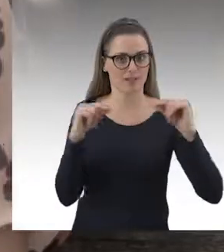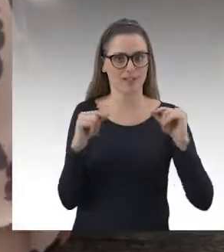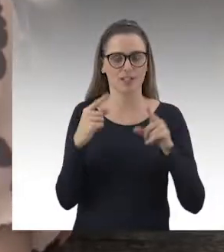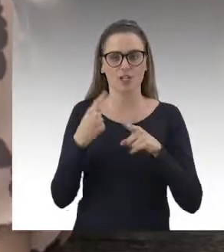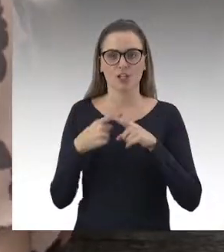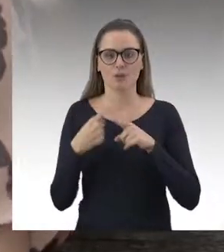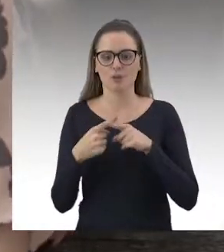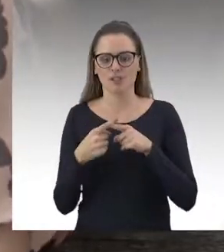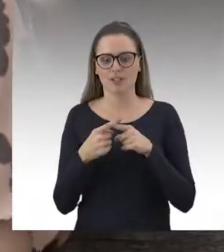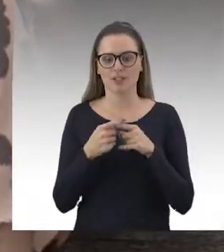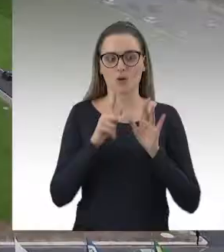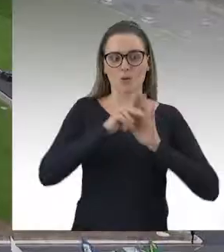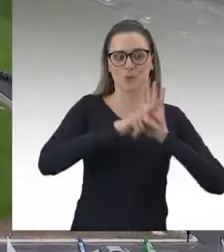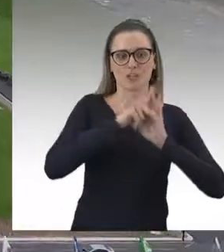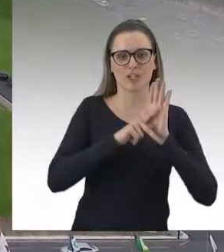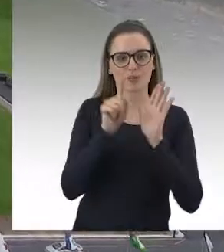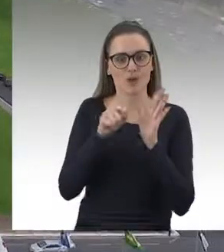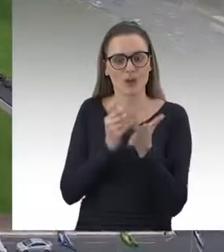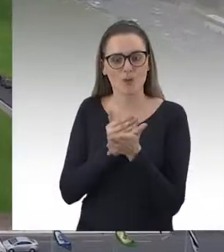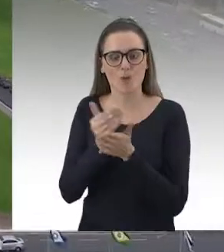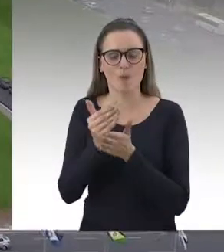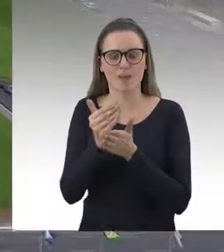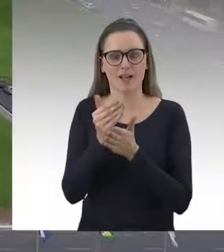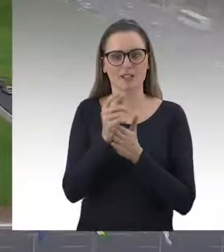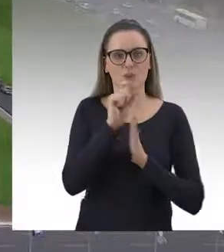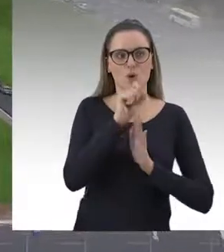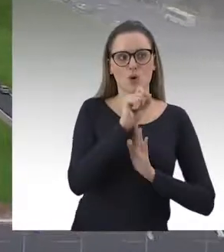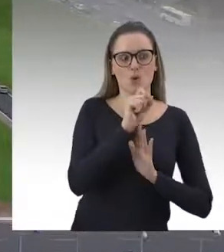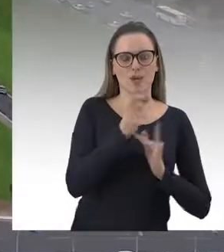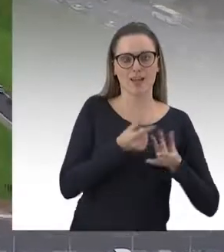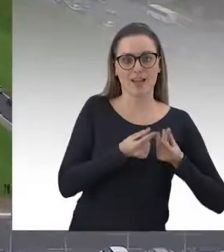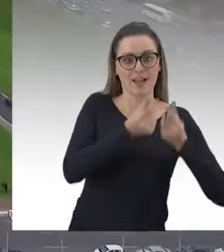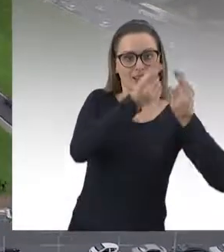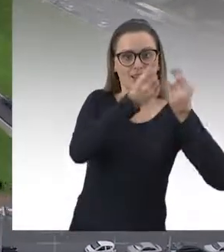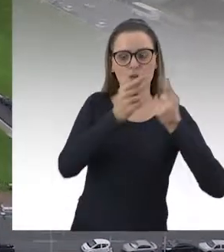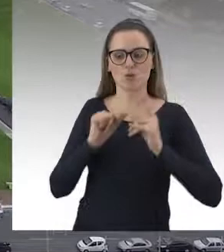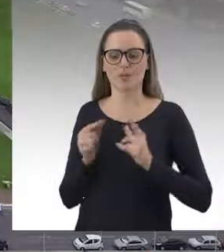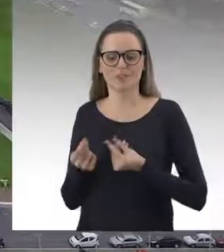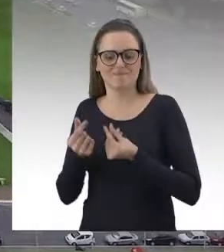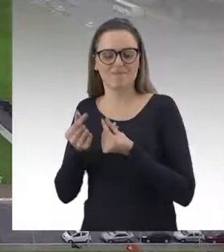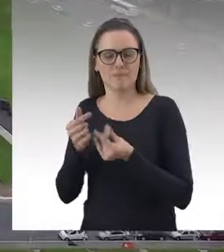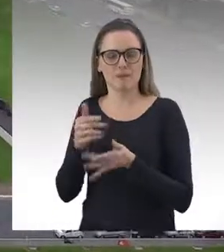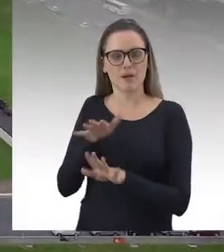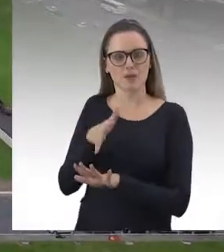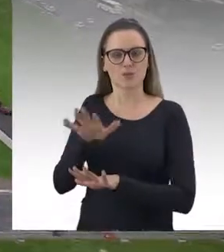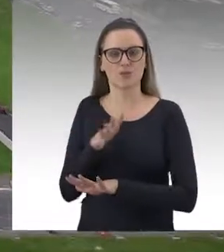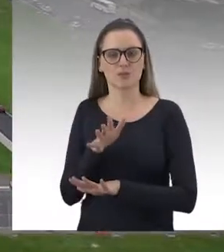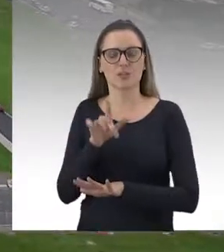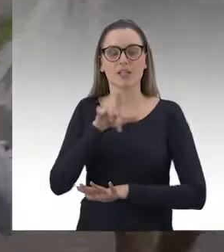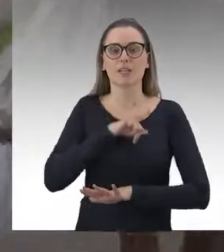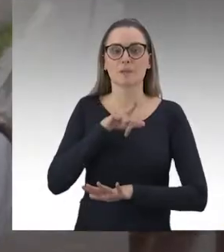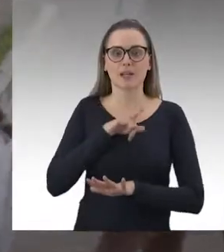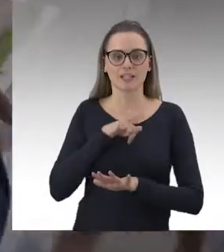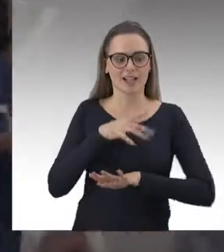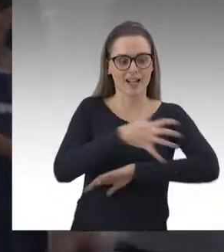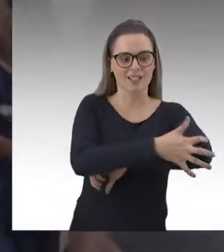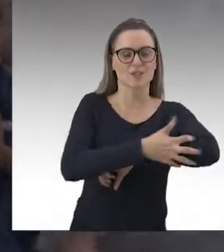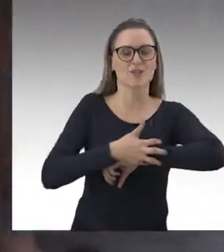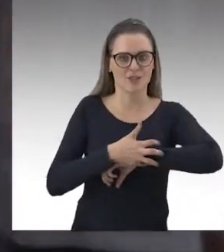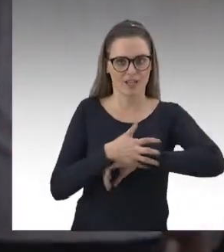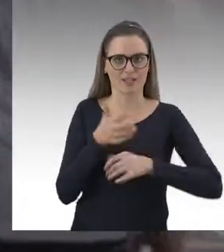plano piloto é uma ilha, né, que está a classe média alta, e as regiões administrativas foram concebidas exatamente para serem as periferias,